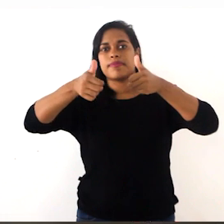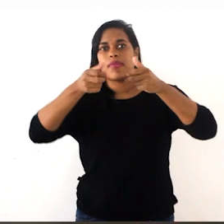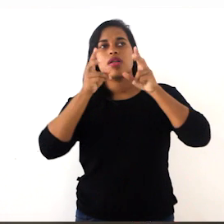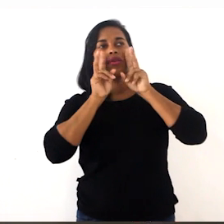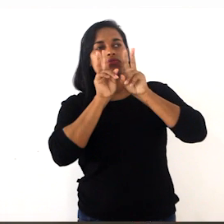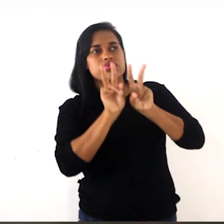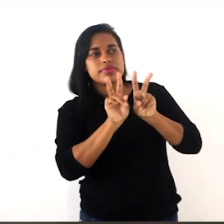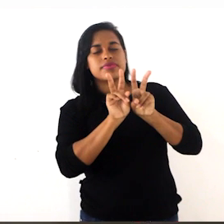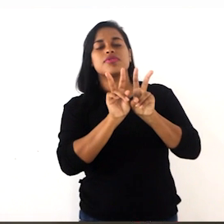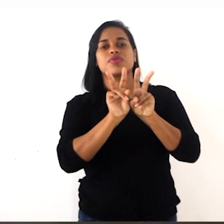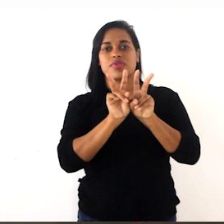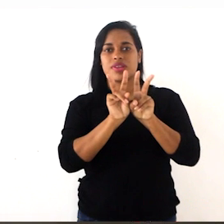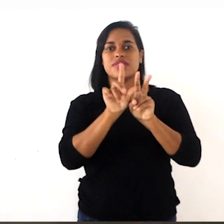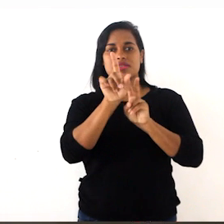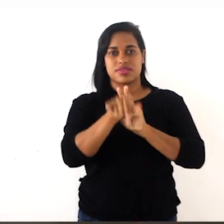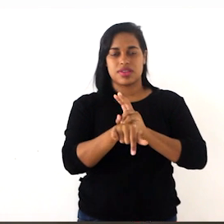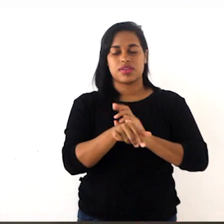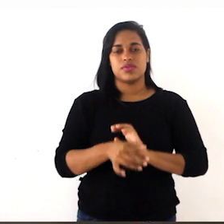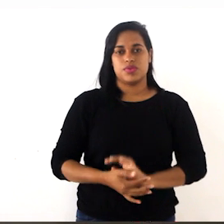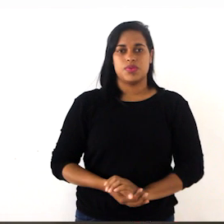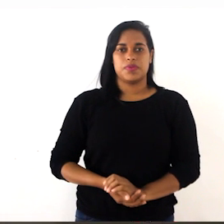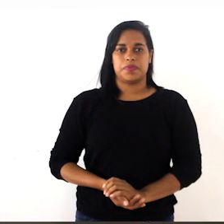visualizado.